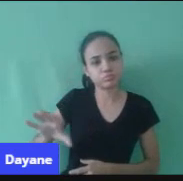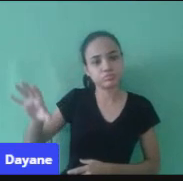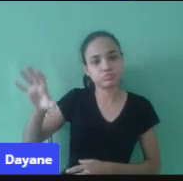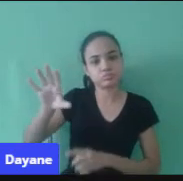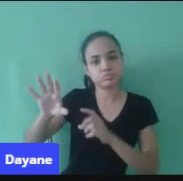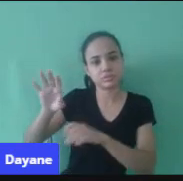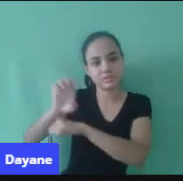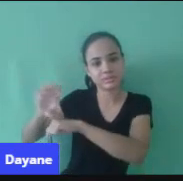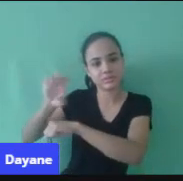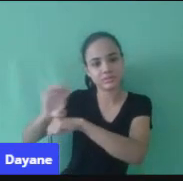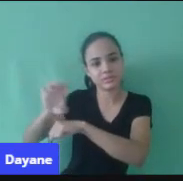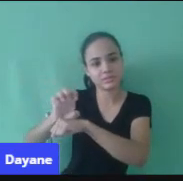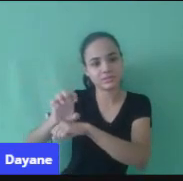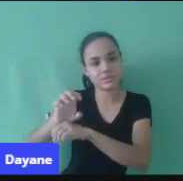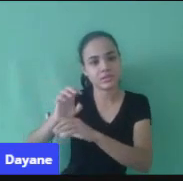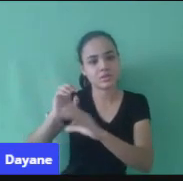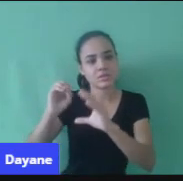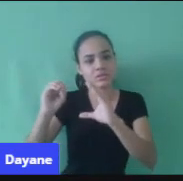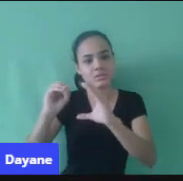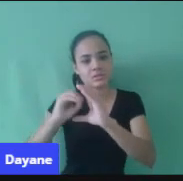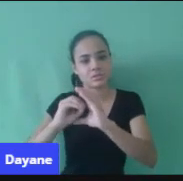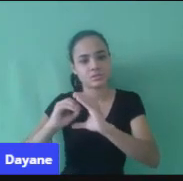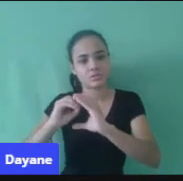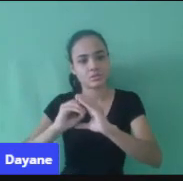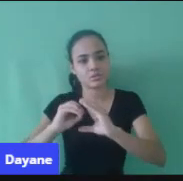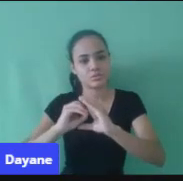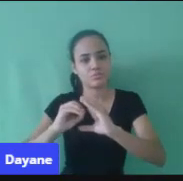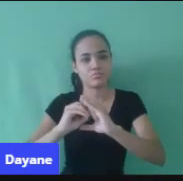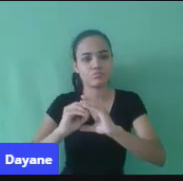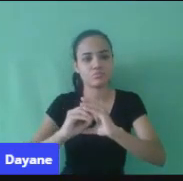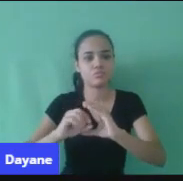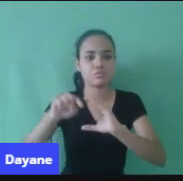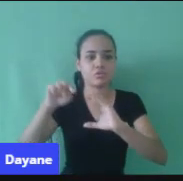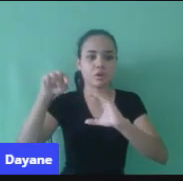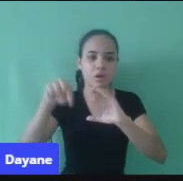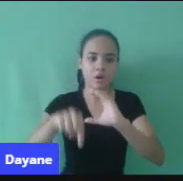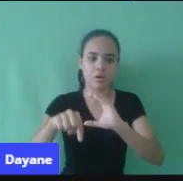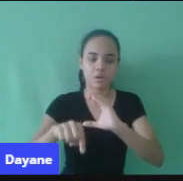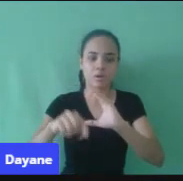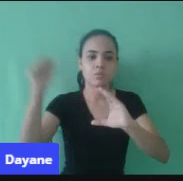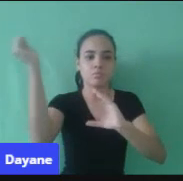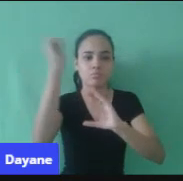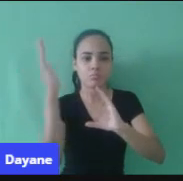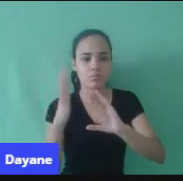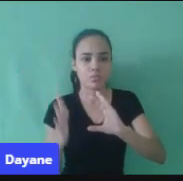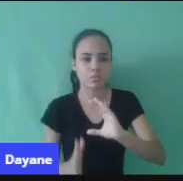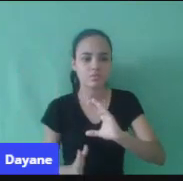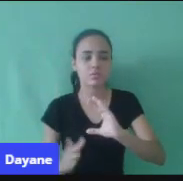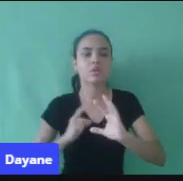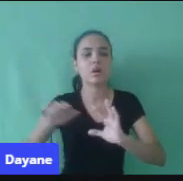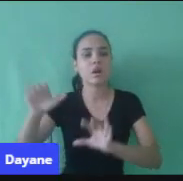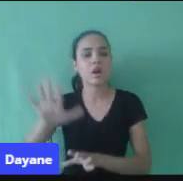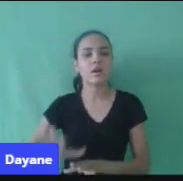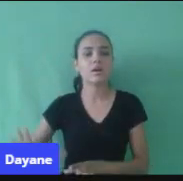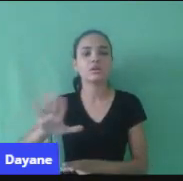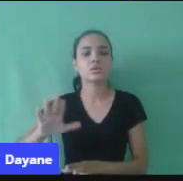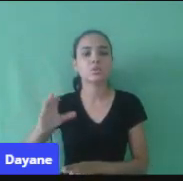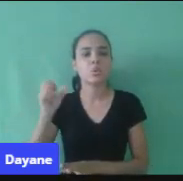região centro-oeste do Brasil. Temos aí uma área de 8.082